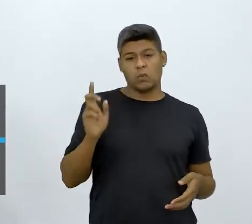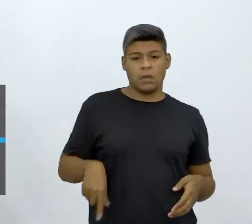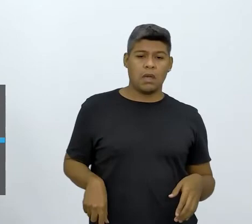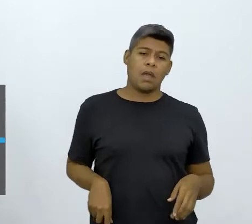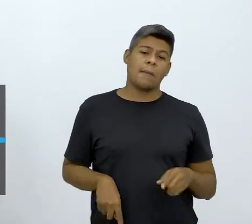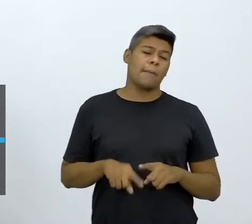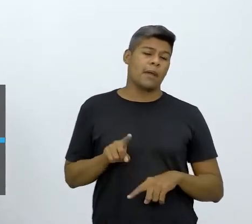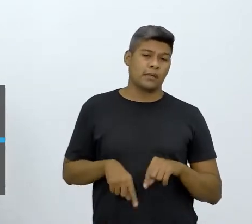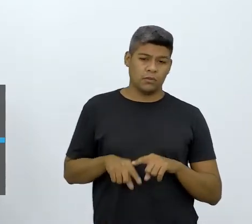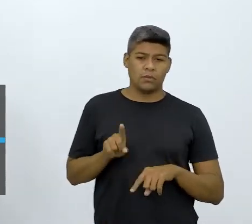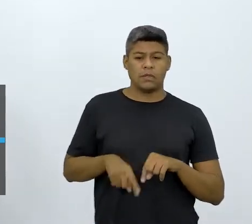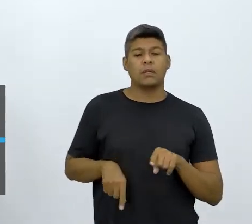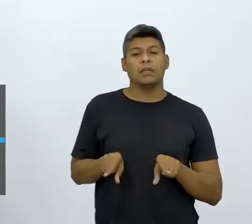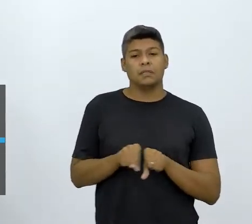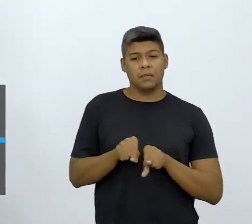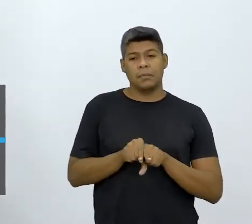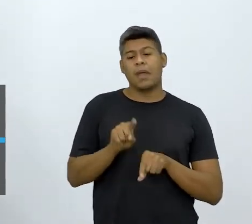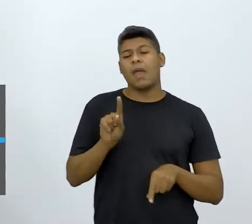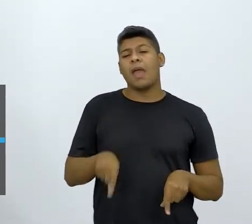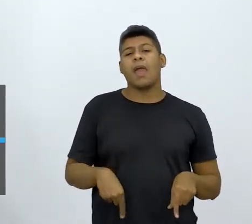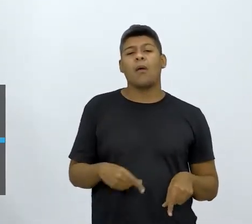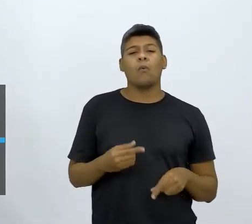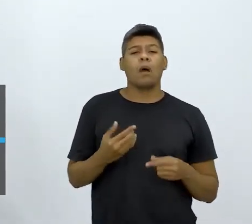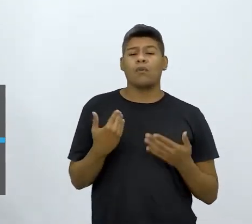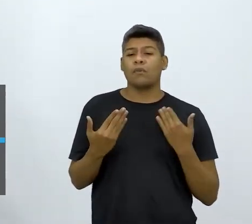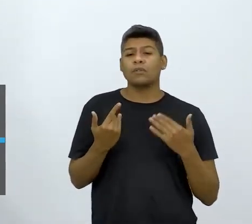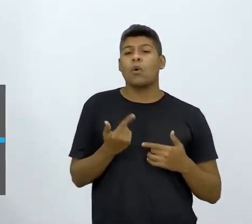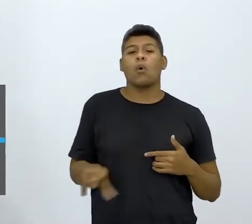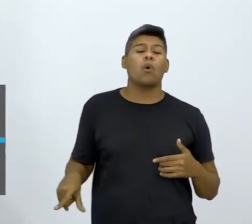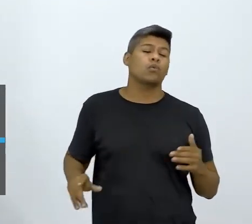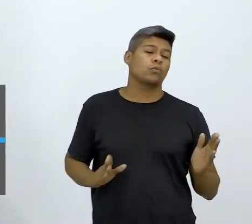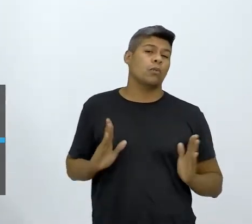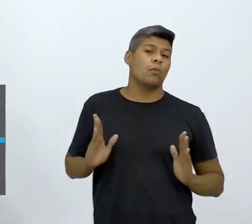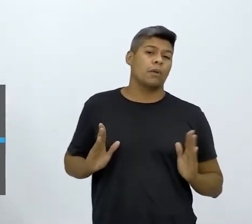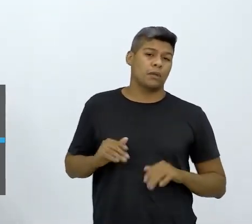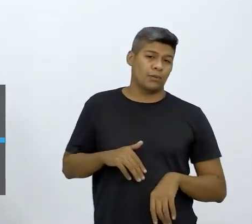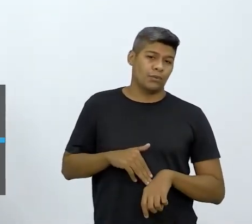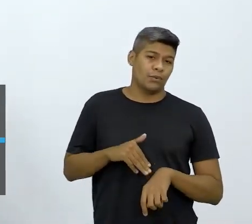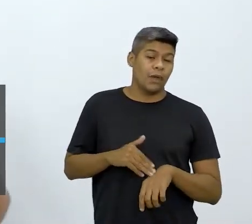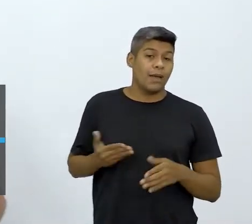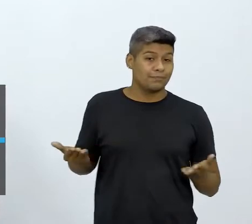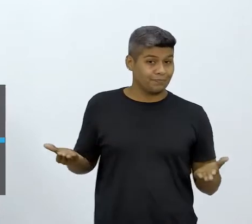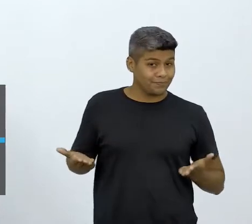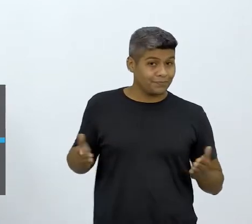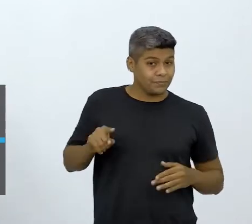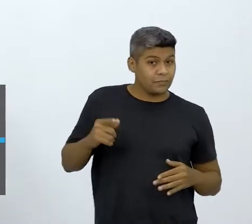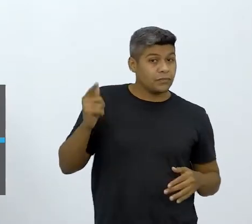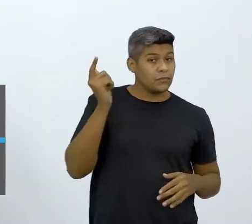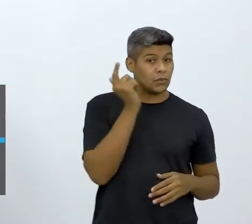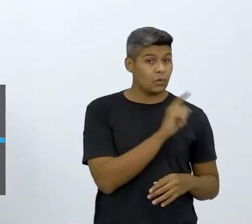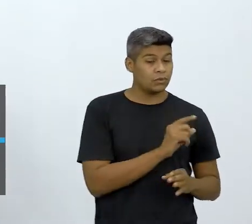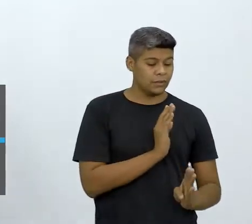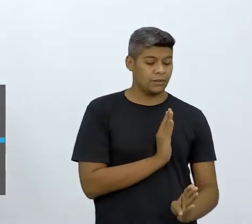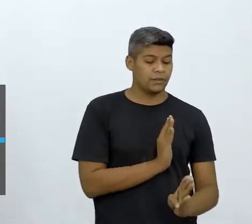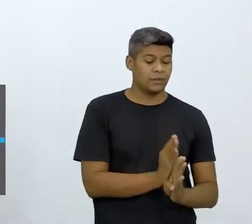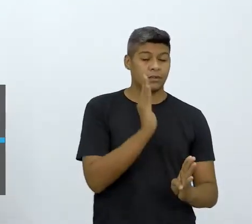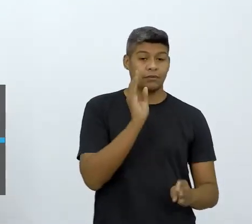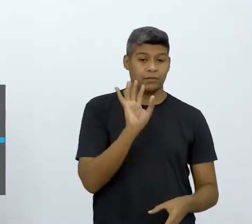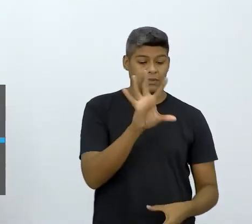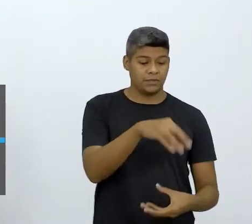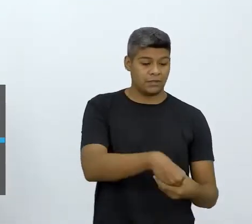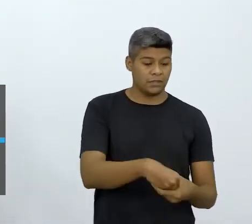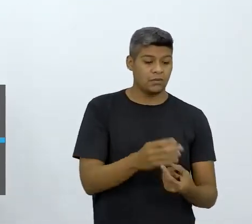Mas esse é um papo para outros momentos. O fundamental no momento em que vocês conseguem identificar dentro